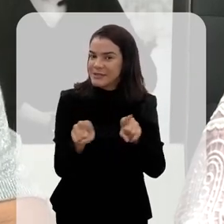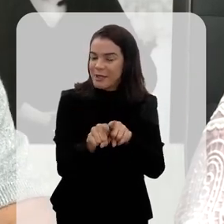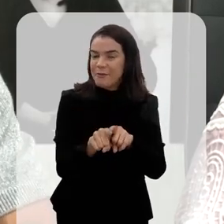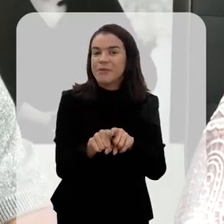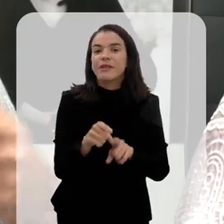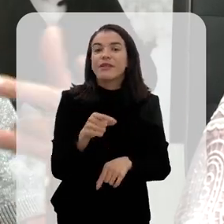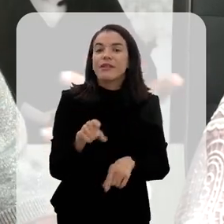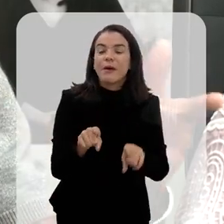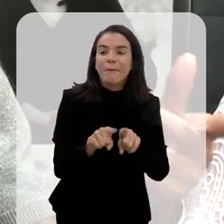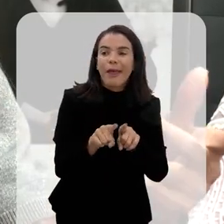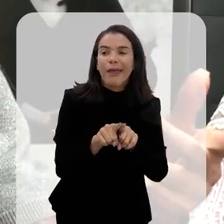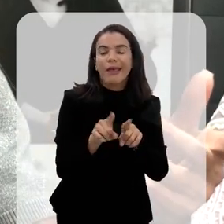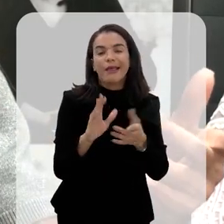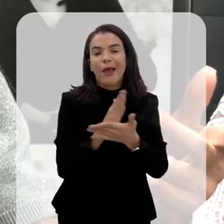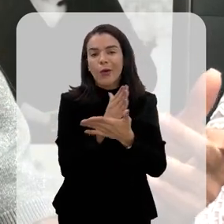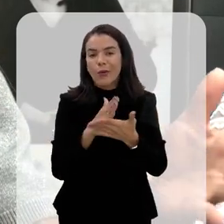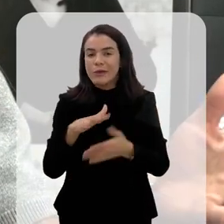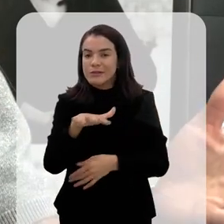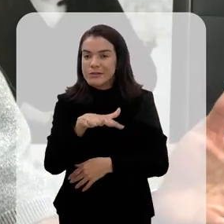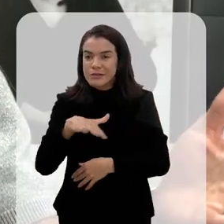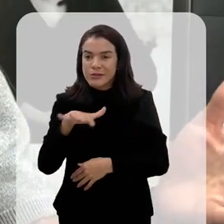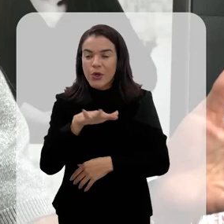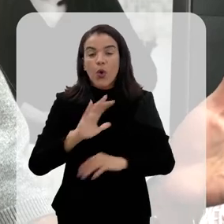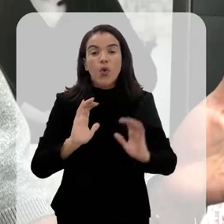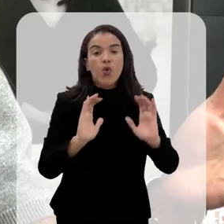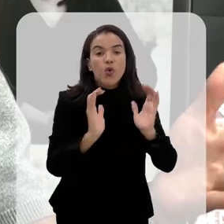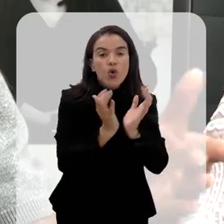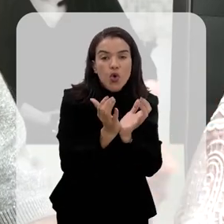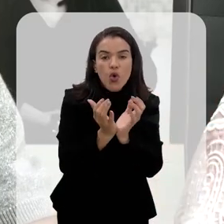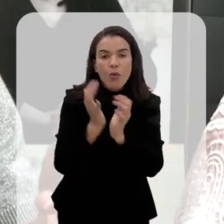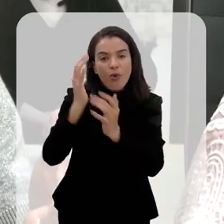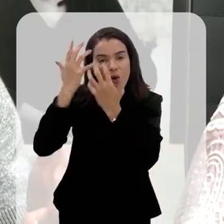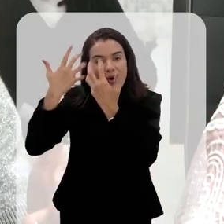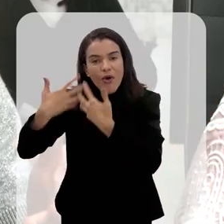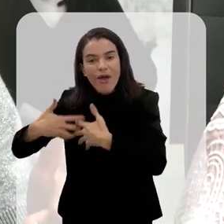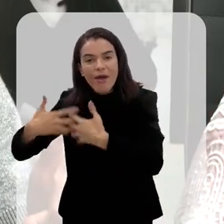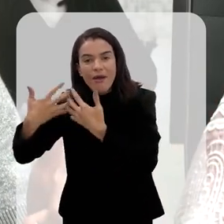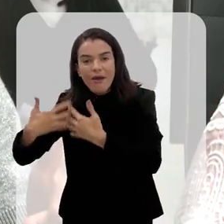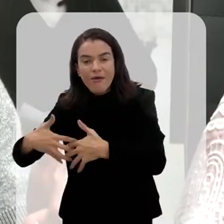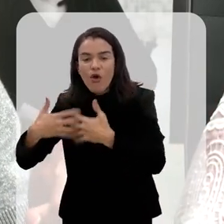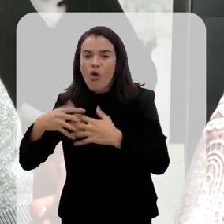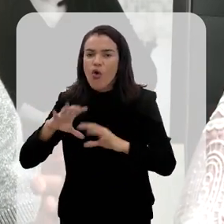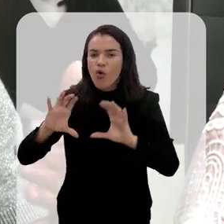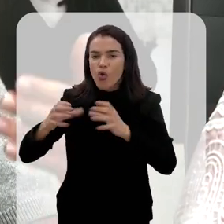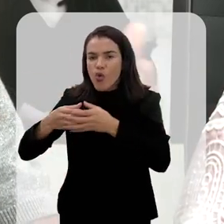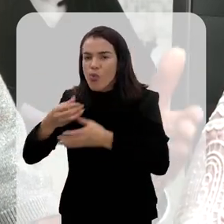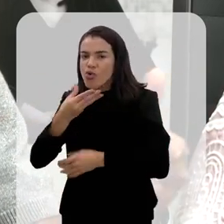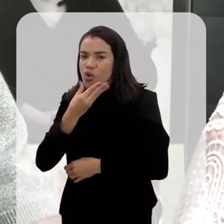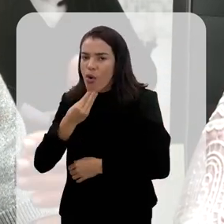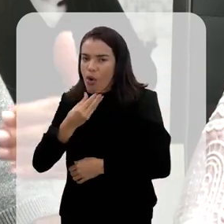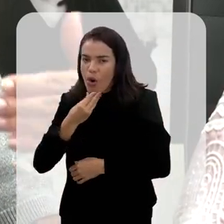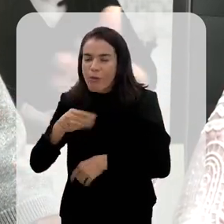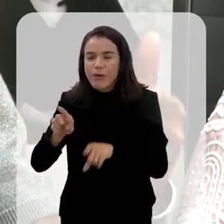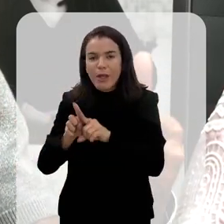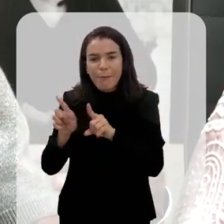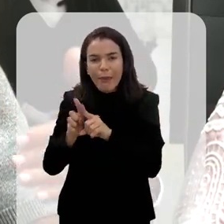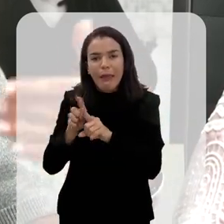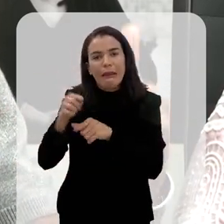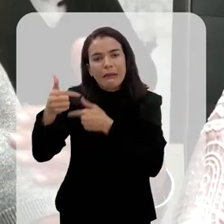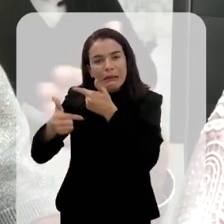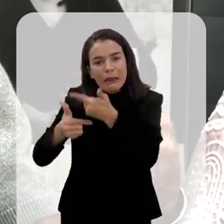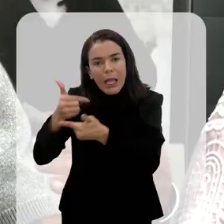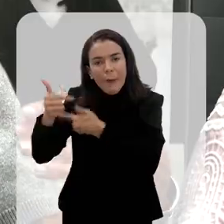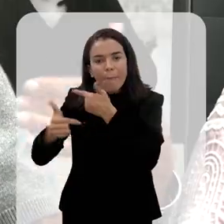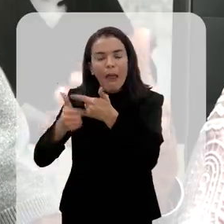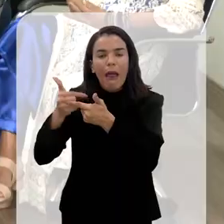como o encaminhamento desse homem em determinados municípios para os grupos reflexivos, né? De homens, que existem grupos que